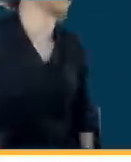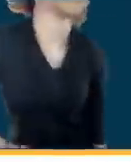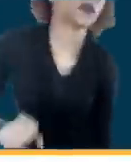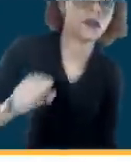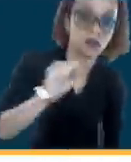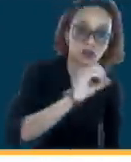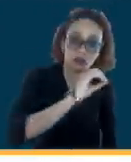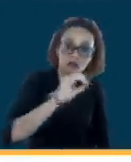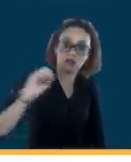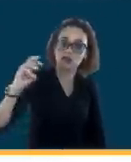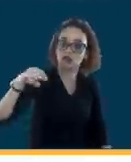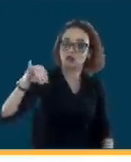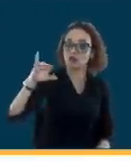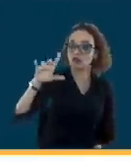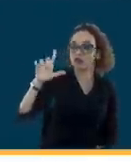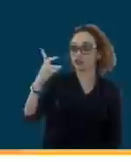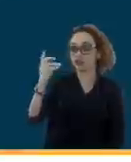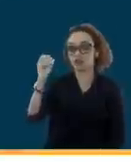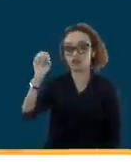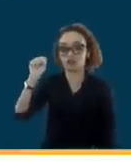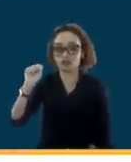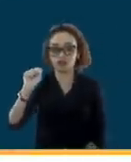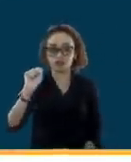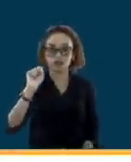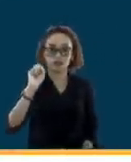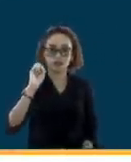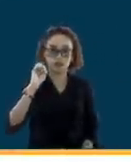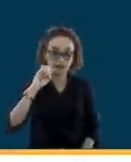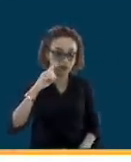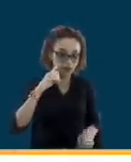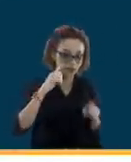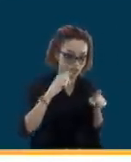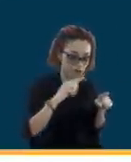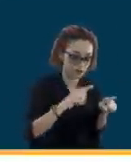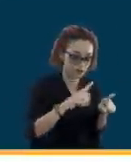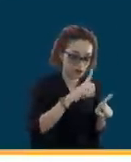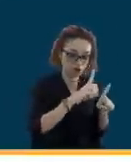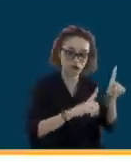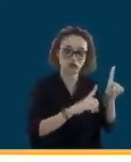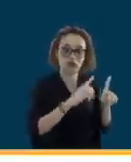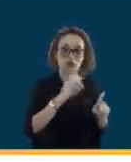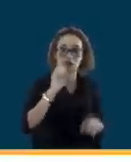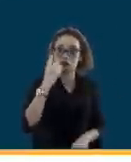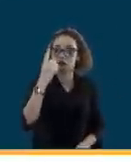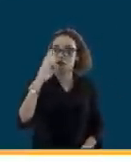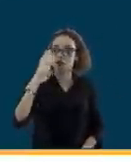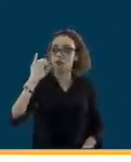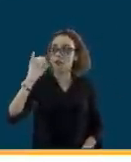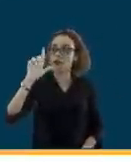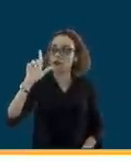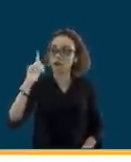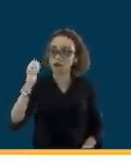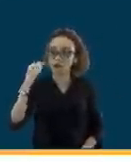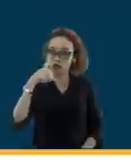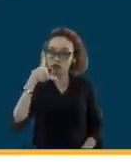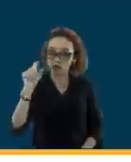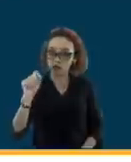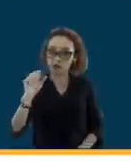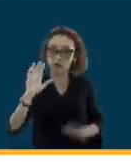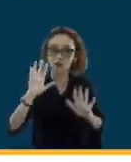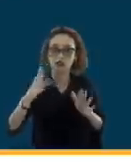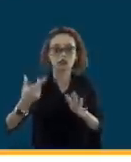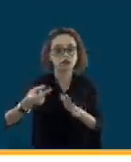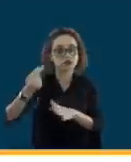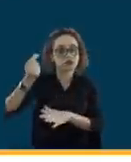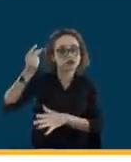assim. Se atualizarmos pela inflação, daria 1 bilhão e pouco, né? Agora, mas isso em muitos anos,